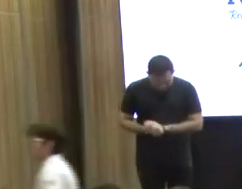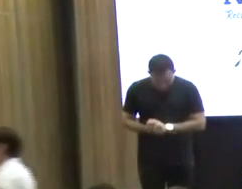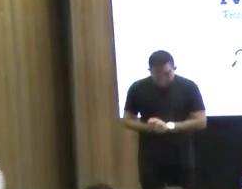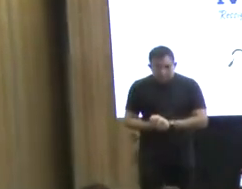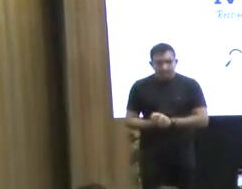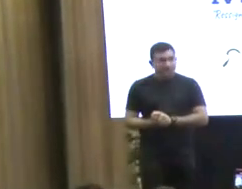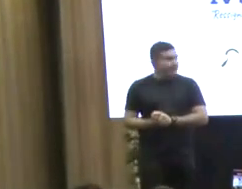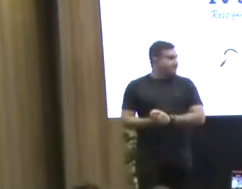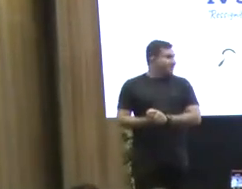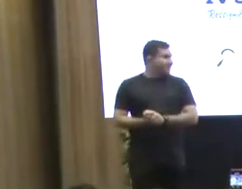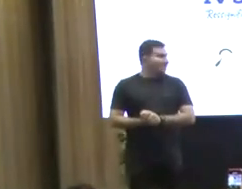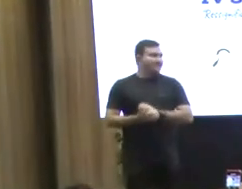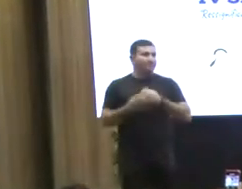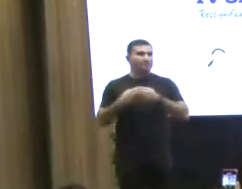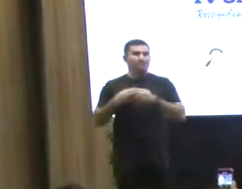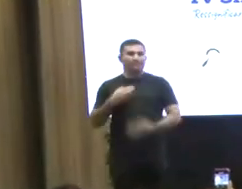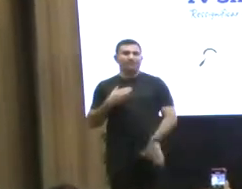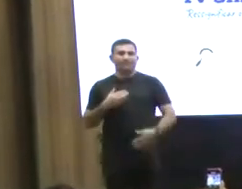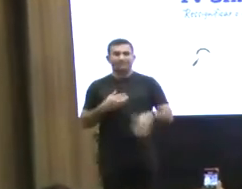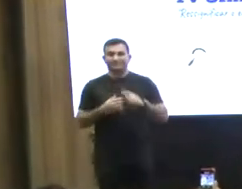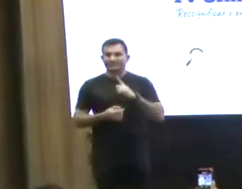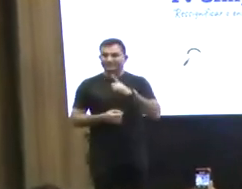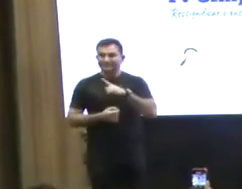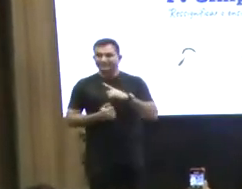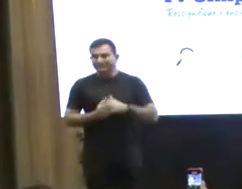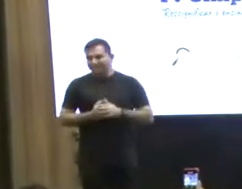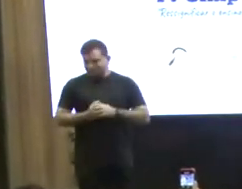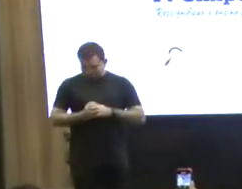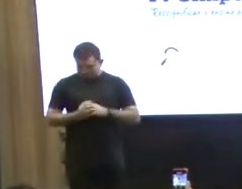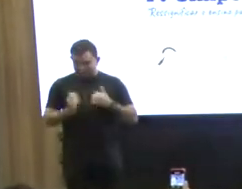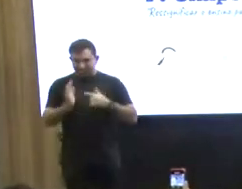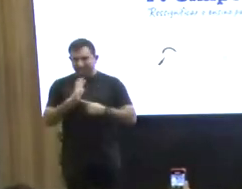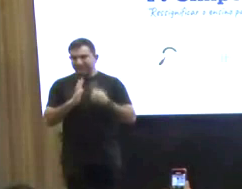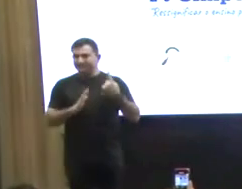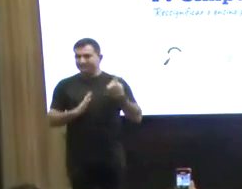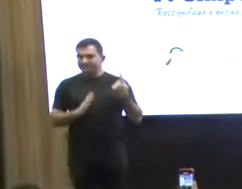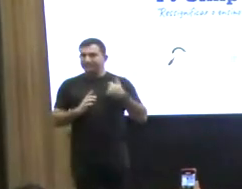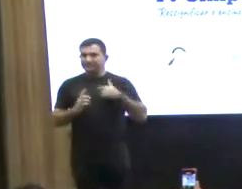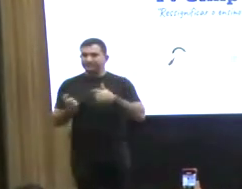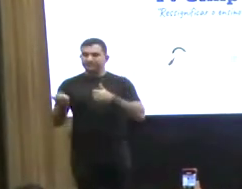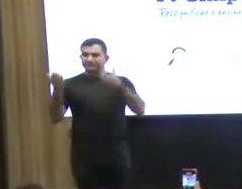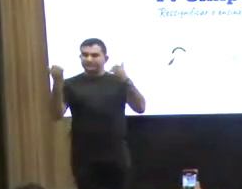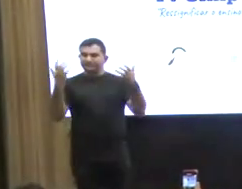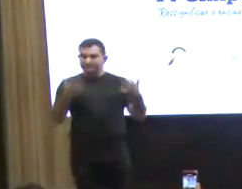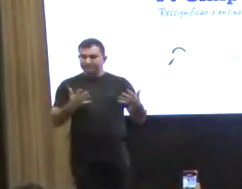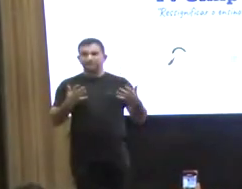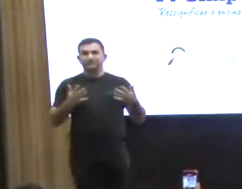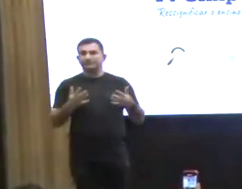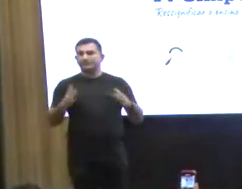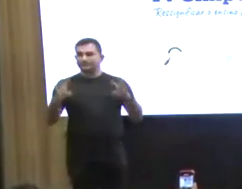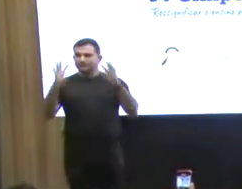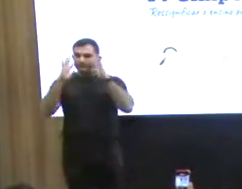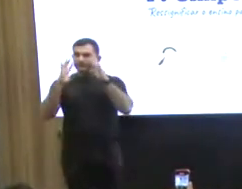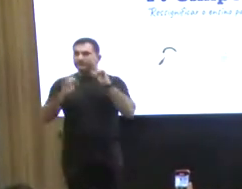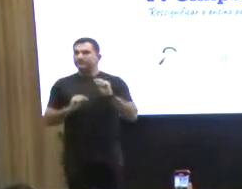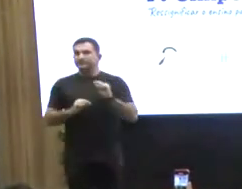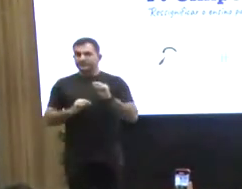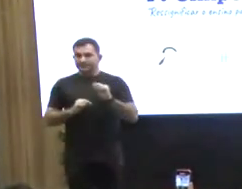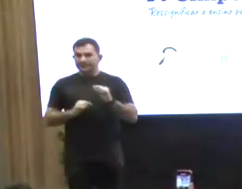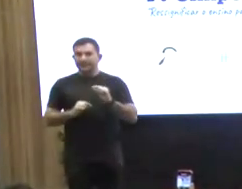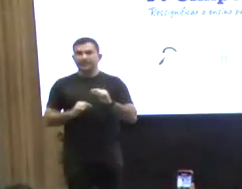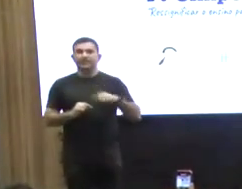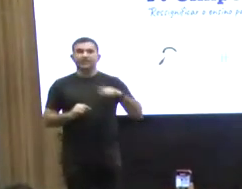Bom, é muita coisa, né? Não sei como é que eu... Primeiro eu vou chamar a atenção de que